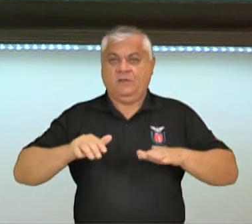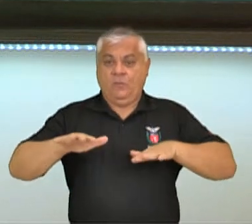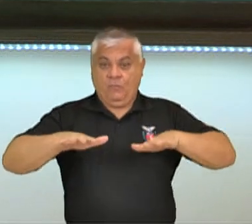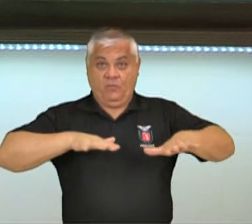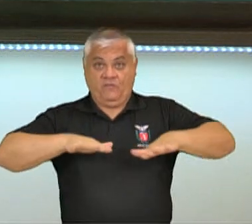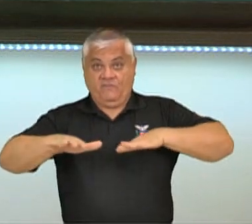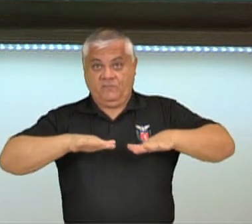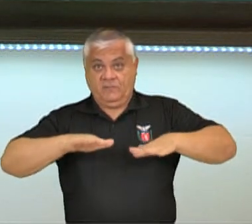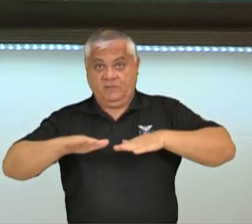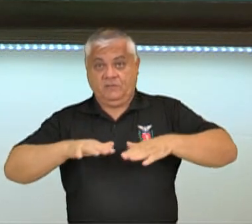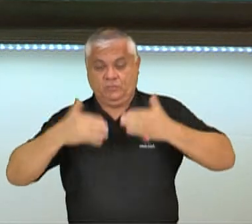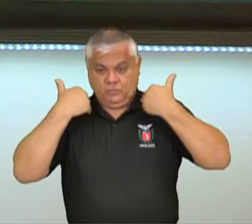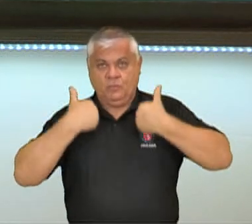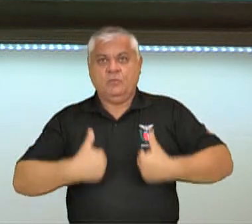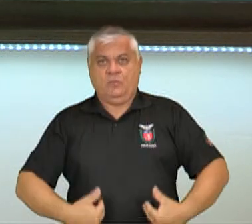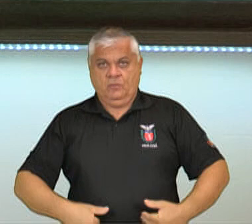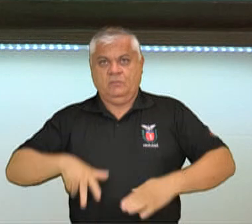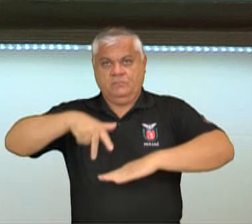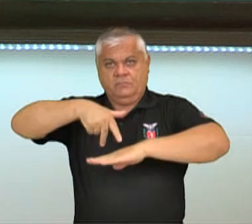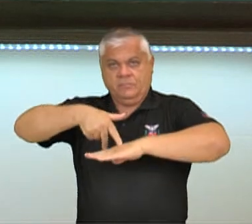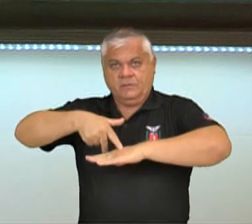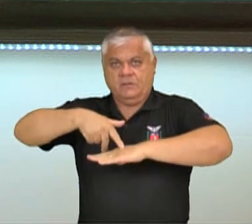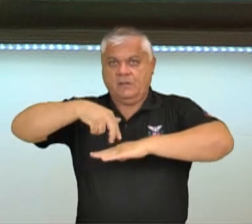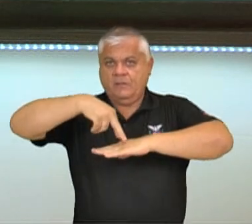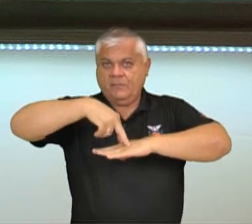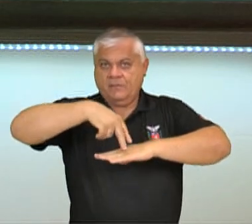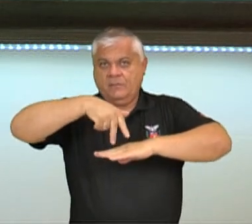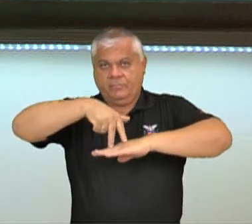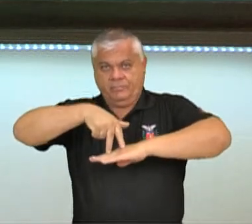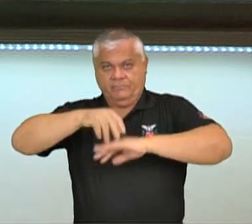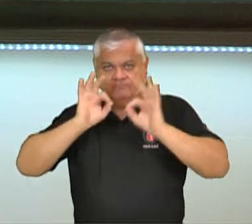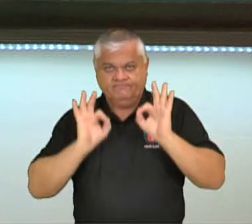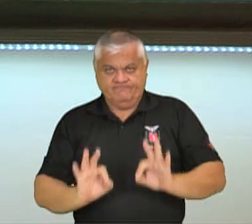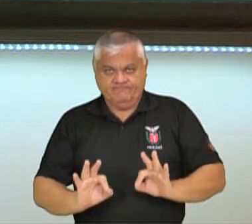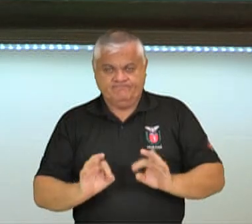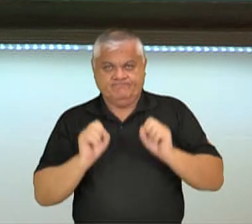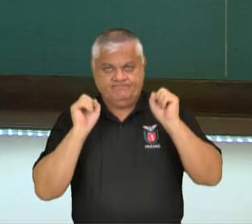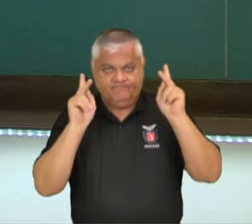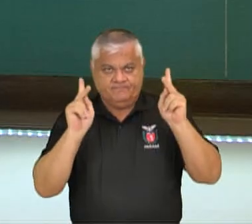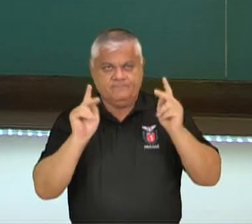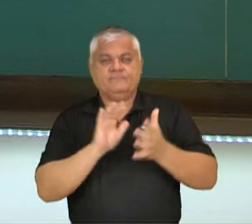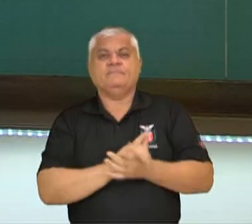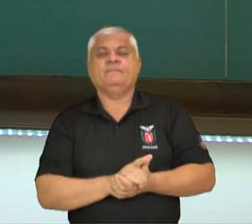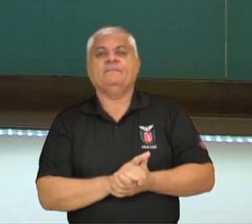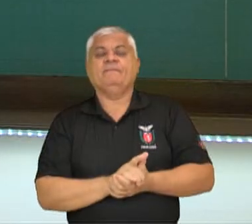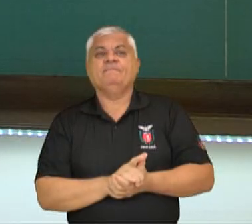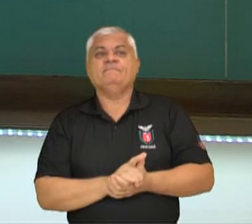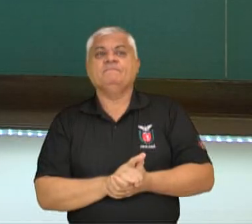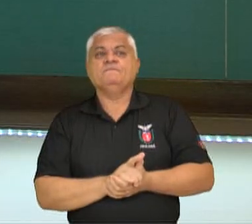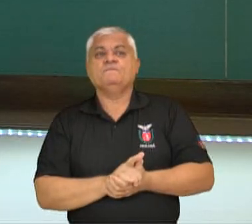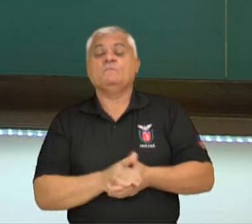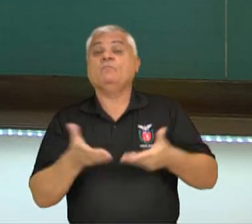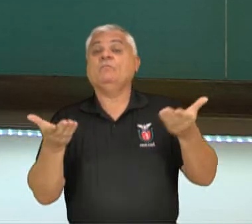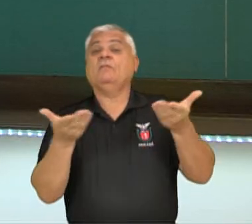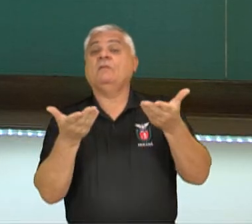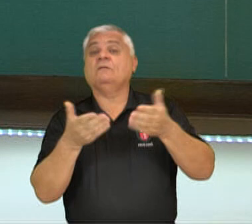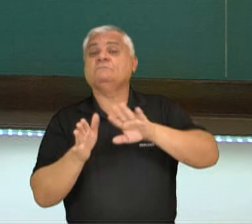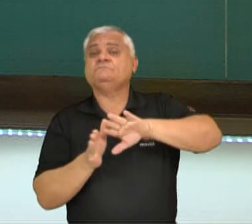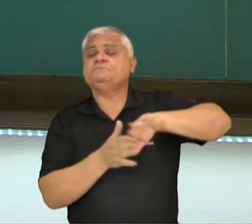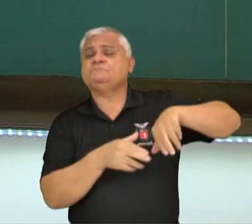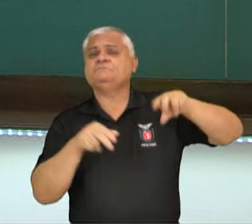aquele ritmo da capoeira que a gente conhece, ok? Então, agora a gente vai falar um pouquinho